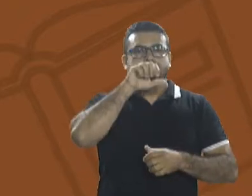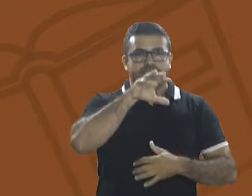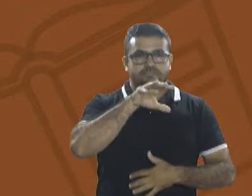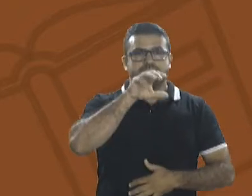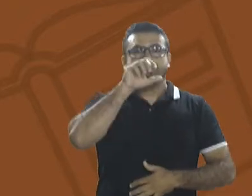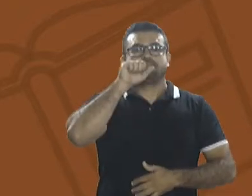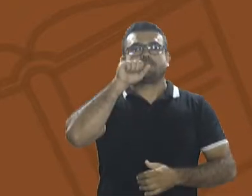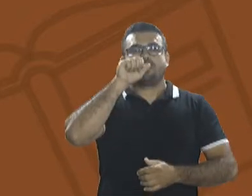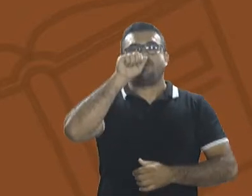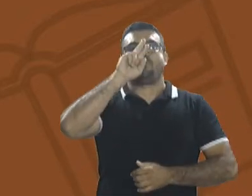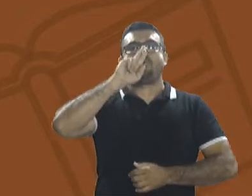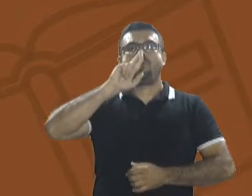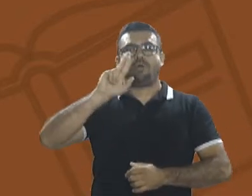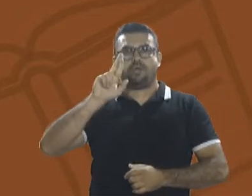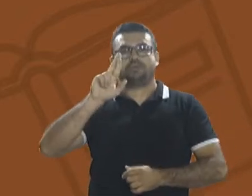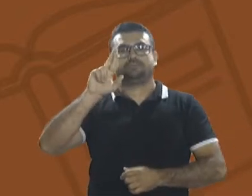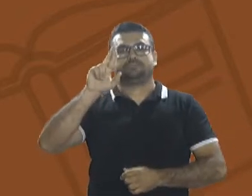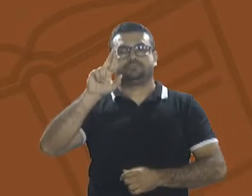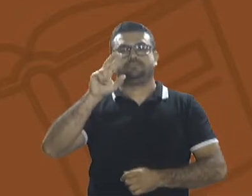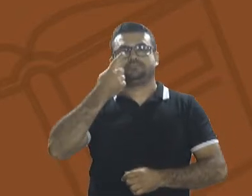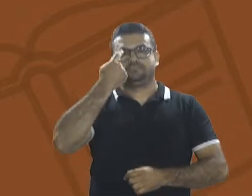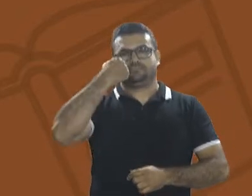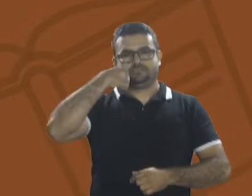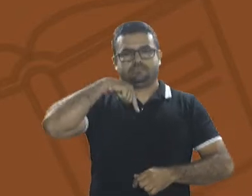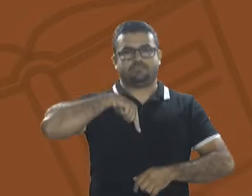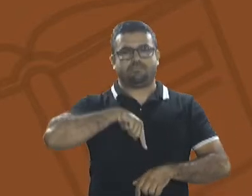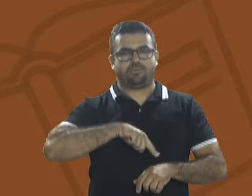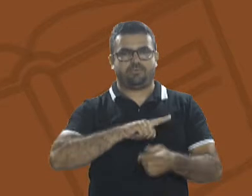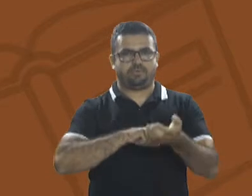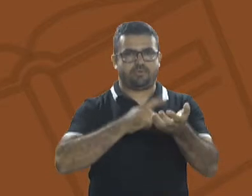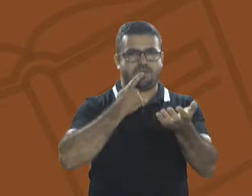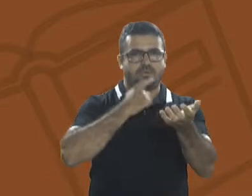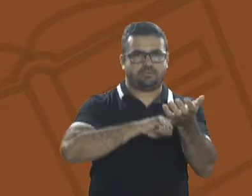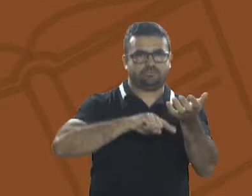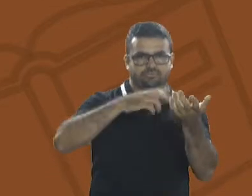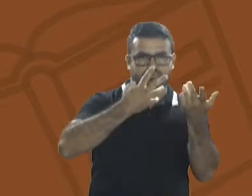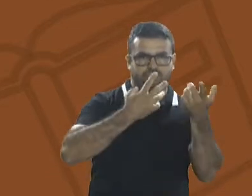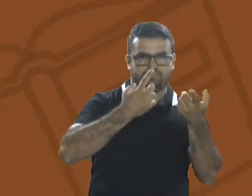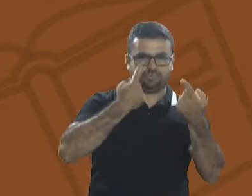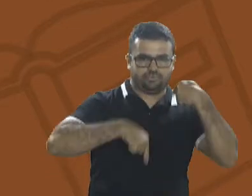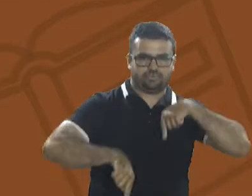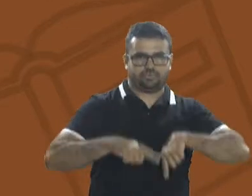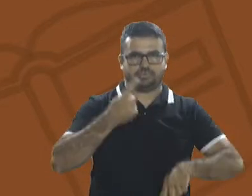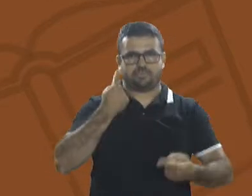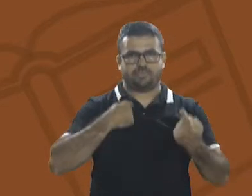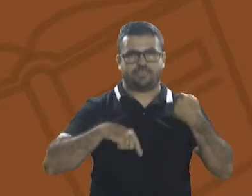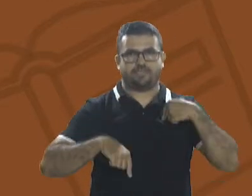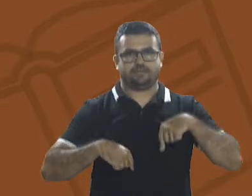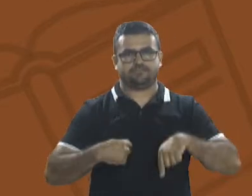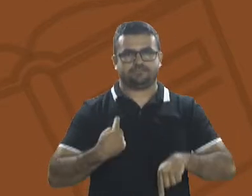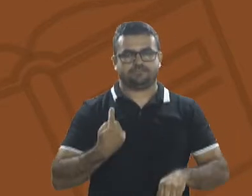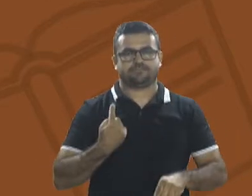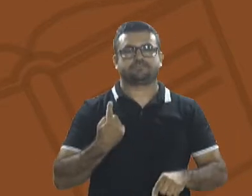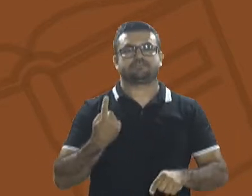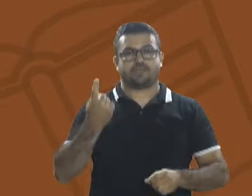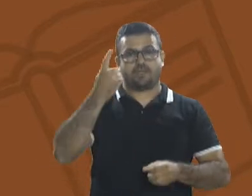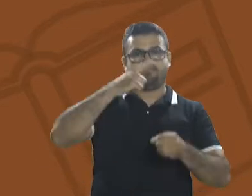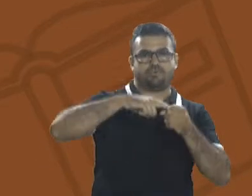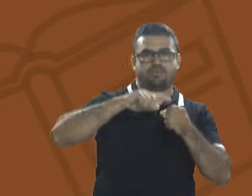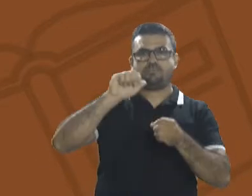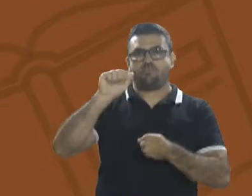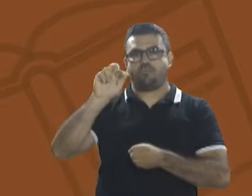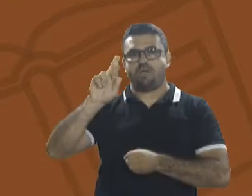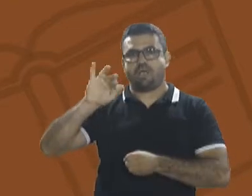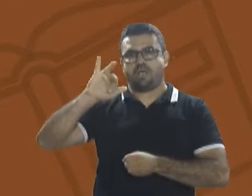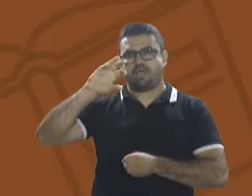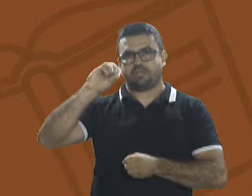o ar vai entrar, o oxigênio vai entrar na nossa corrente sanguínea e vai voltar para o átrio esquerdo, que é essa cavidade